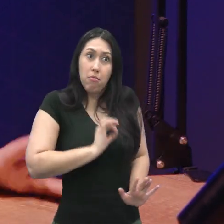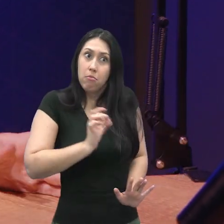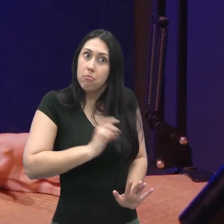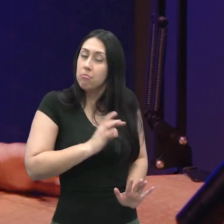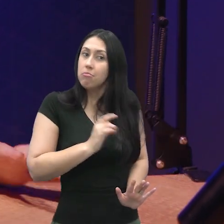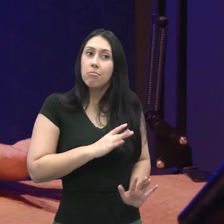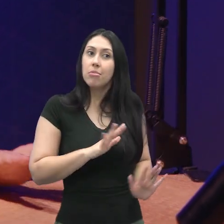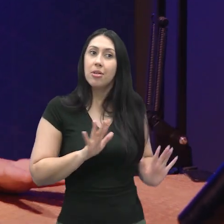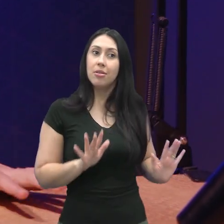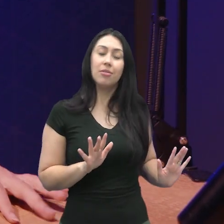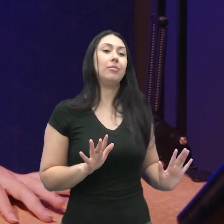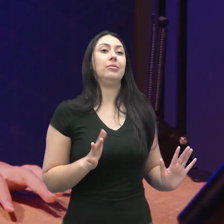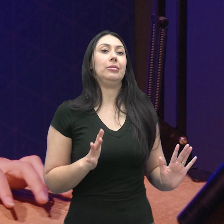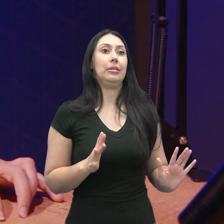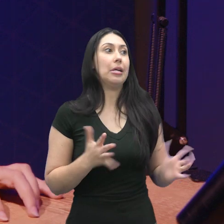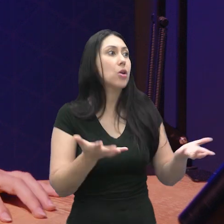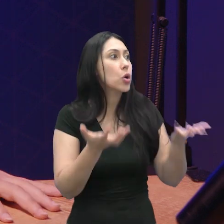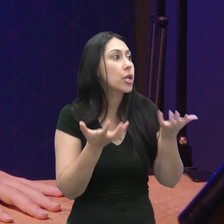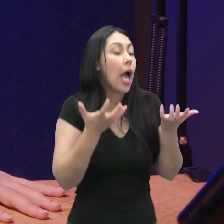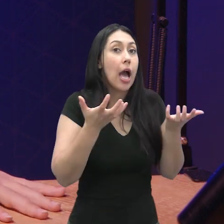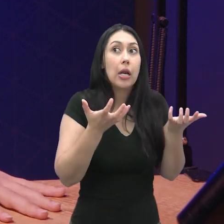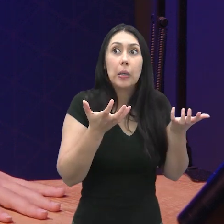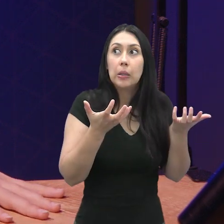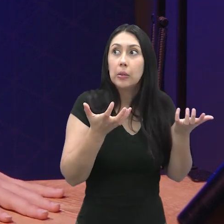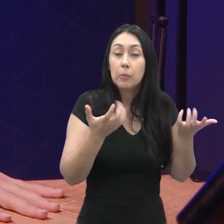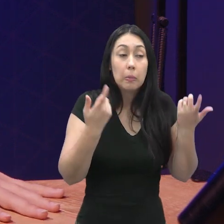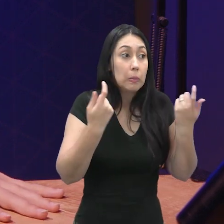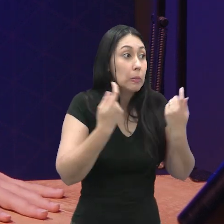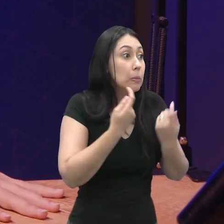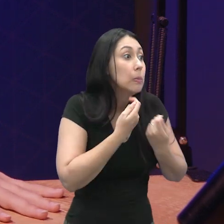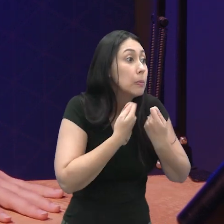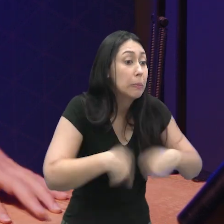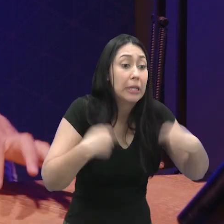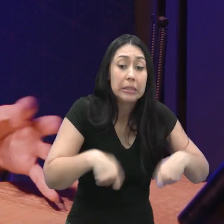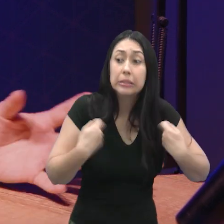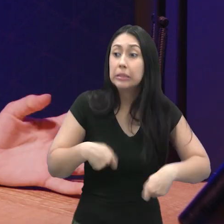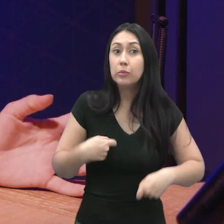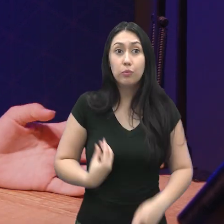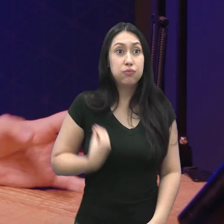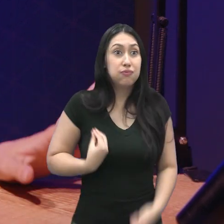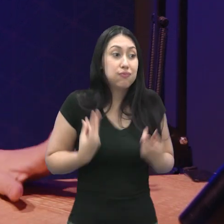foi. Exatamente. Então, essa busca incontrolável